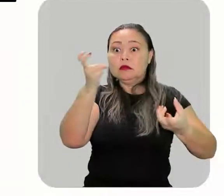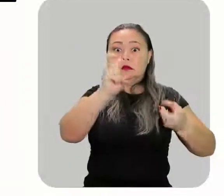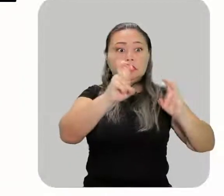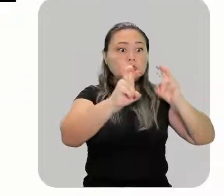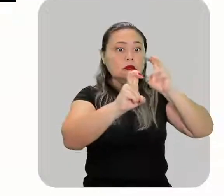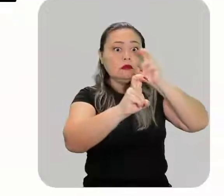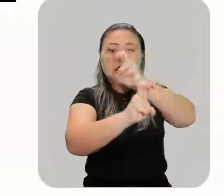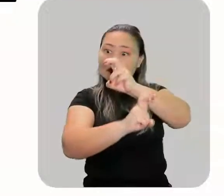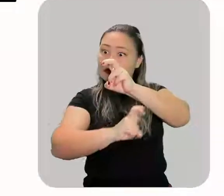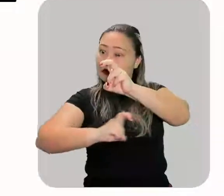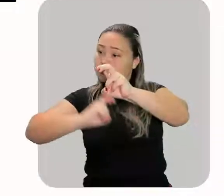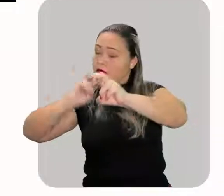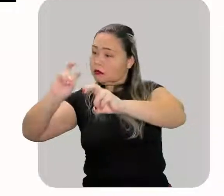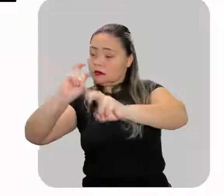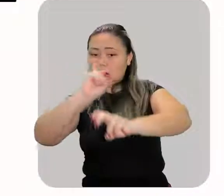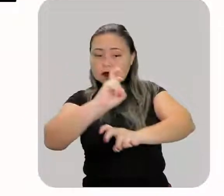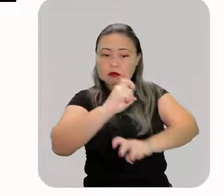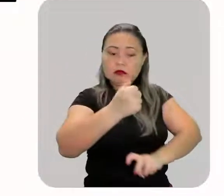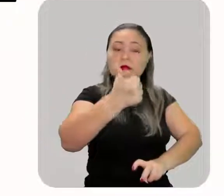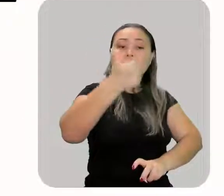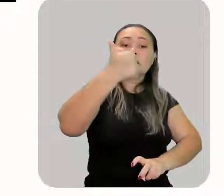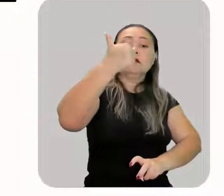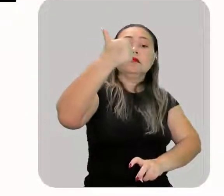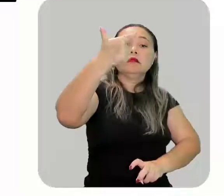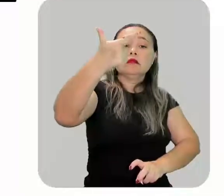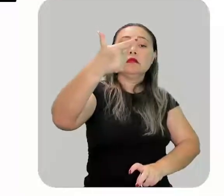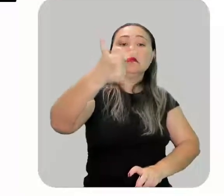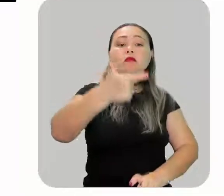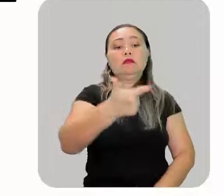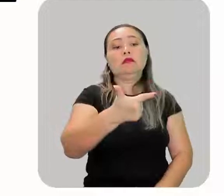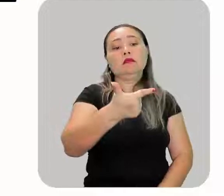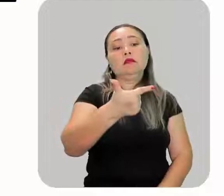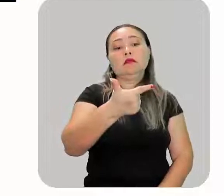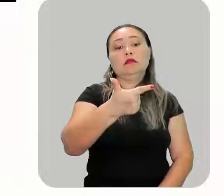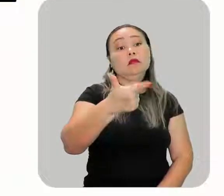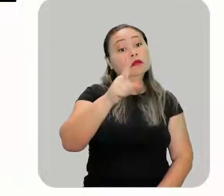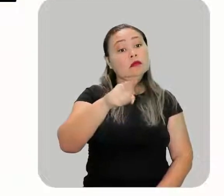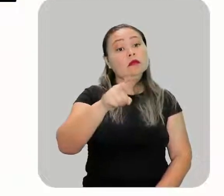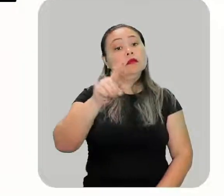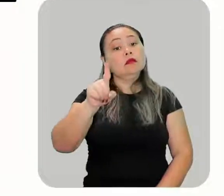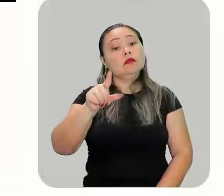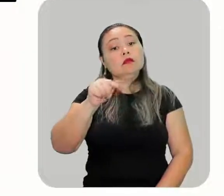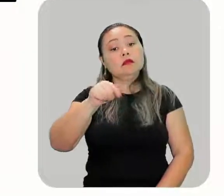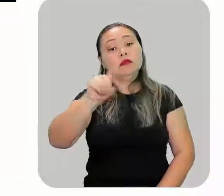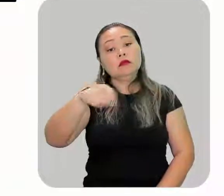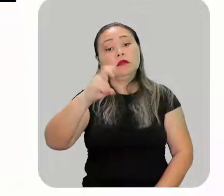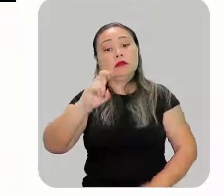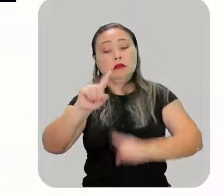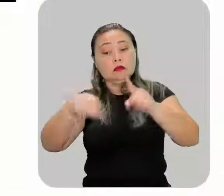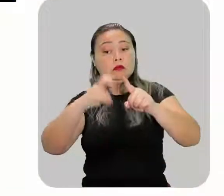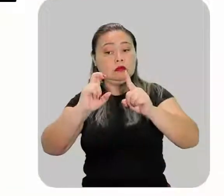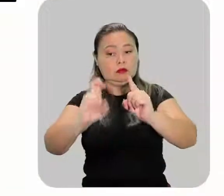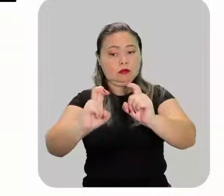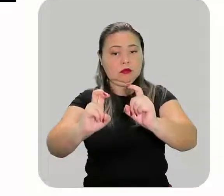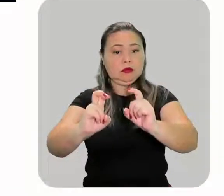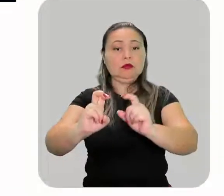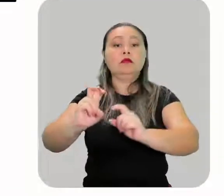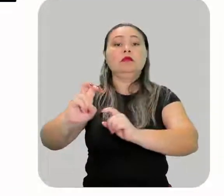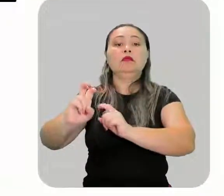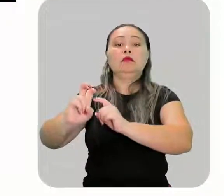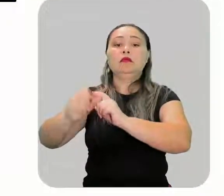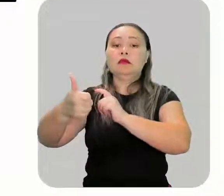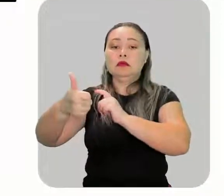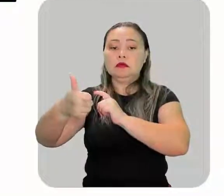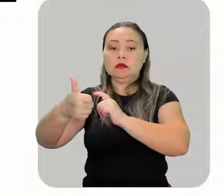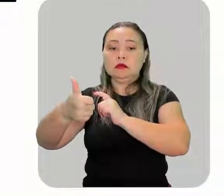que ele me deu. Então, x ao quadrado vai ser 5 vezes 5. ao quadrado, né? 7 vezes x vai ser 7 vezes 5.